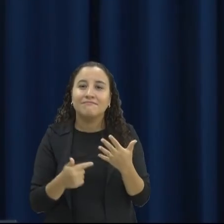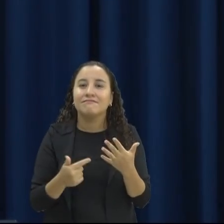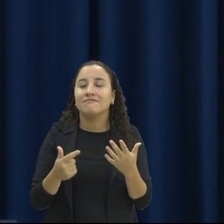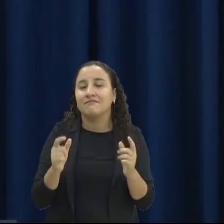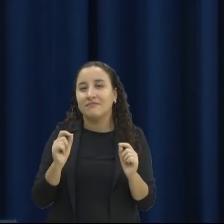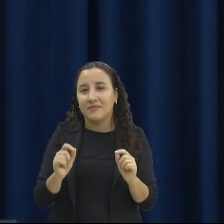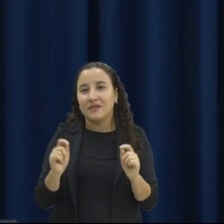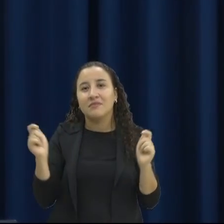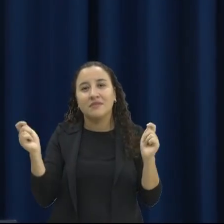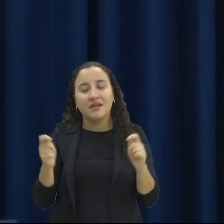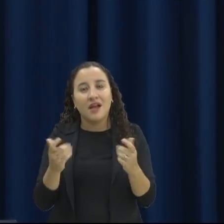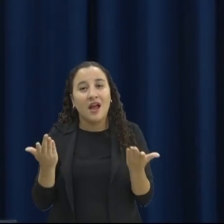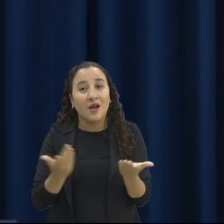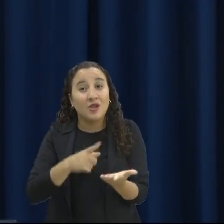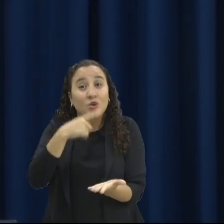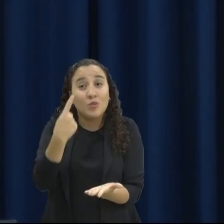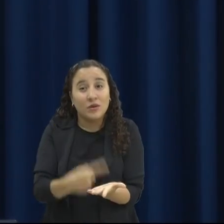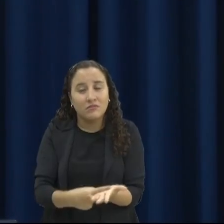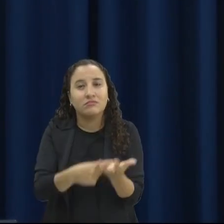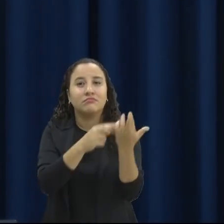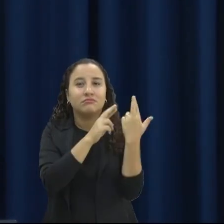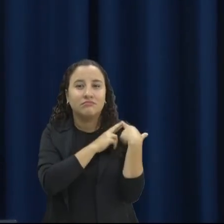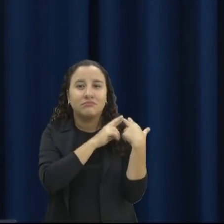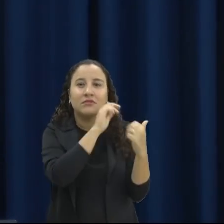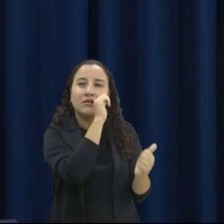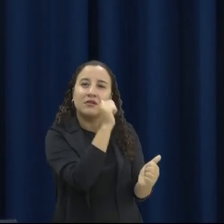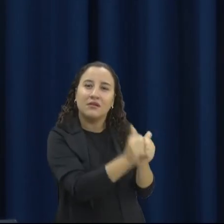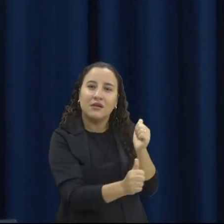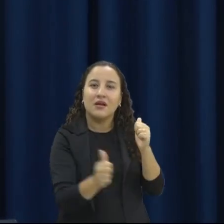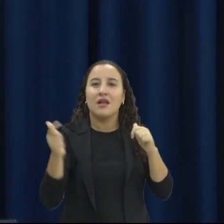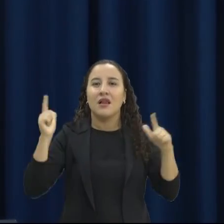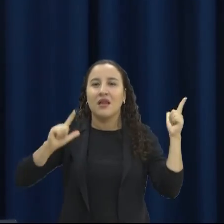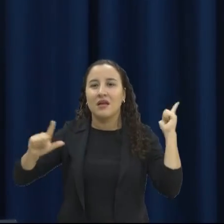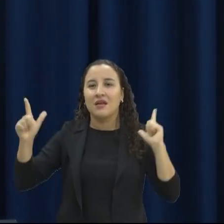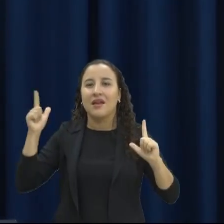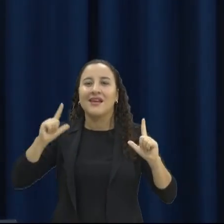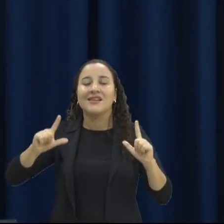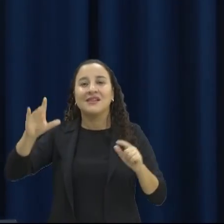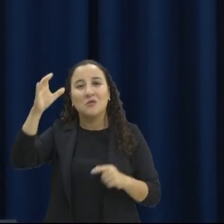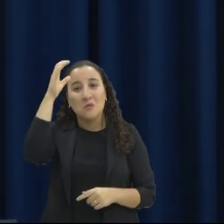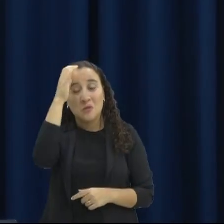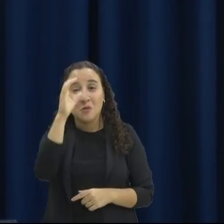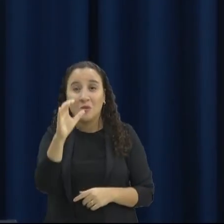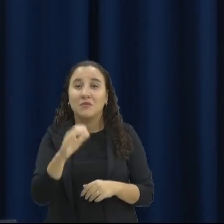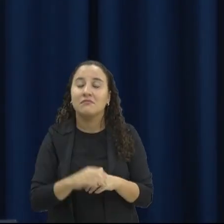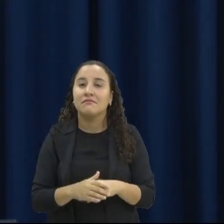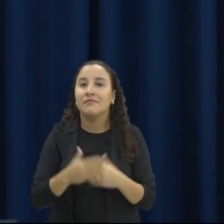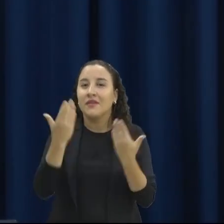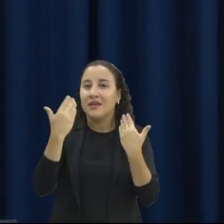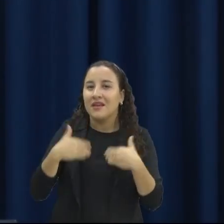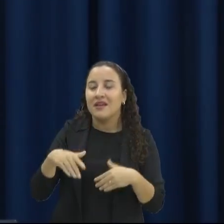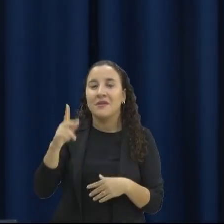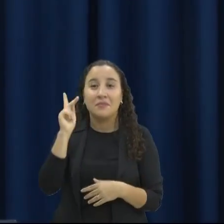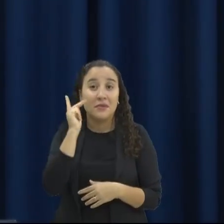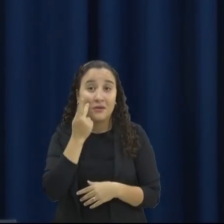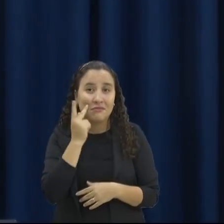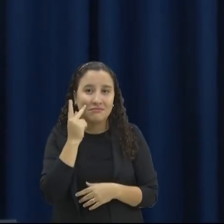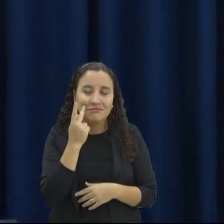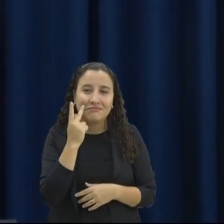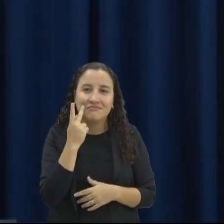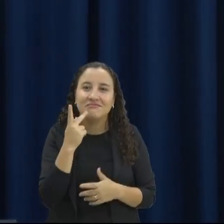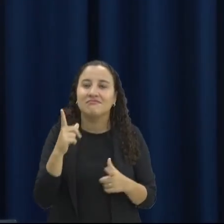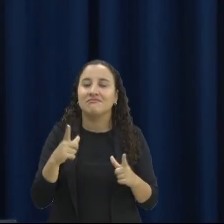nós vamos ter compromisso com o esporte, com o lazer e com a cultura. E o doutor Pessoa está